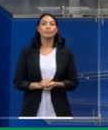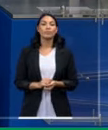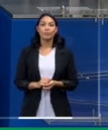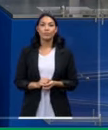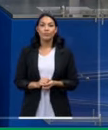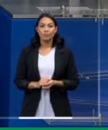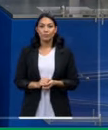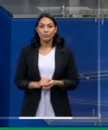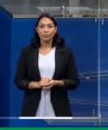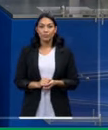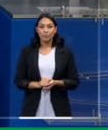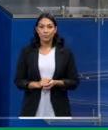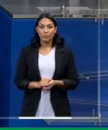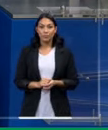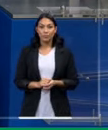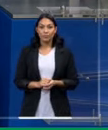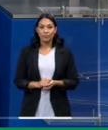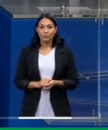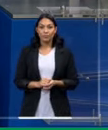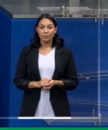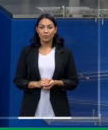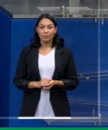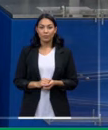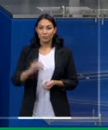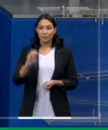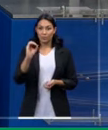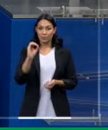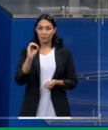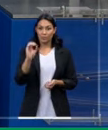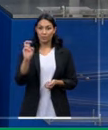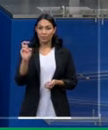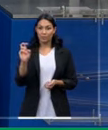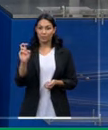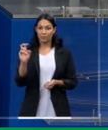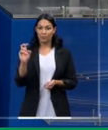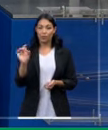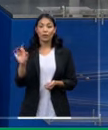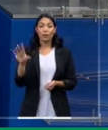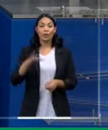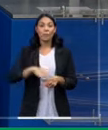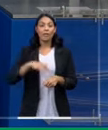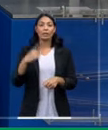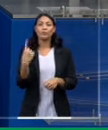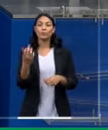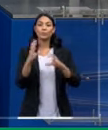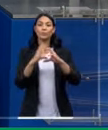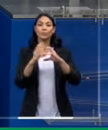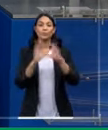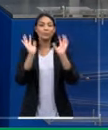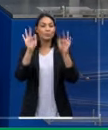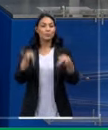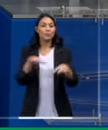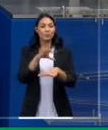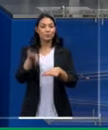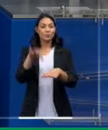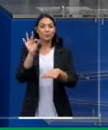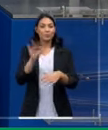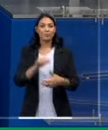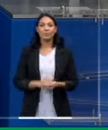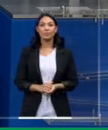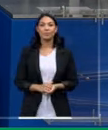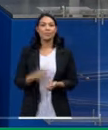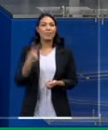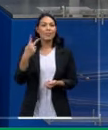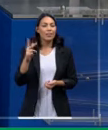loteriasonline.caixa.gov.br. Mais um número da Mega Sena chegando, é 05. Falta só mais um número para fecharmos o nosso sorteio. Será